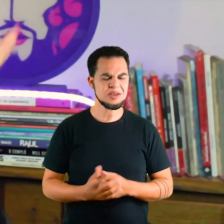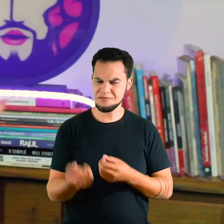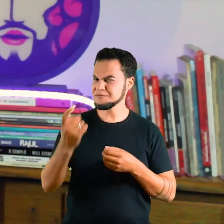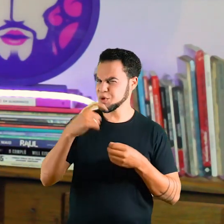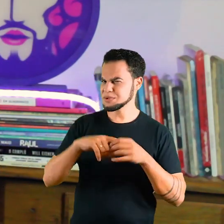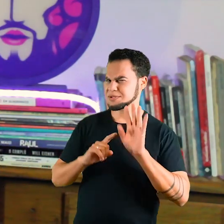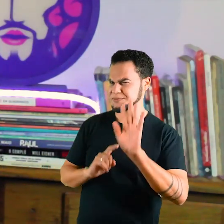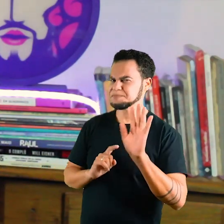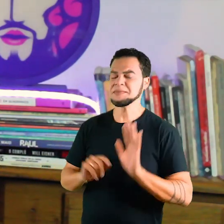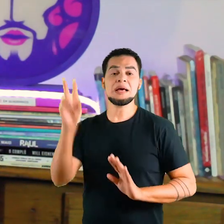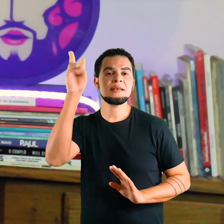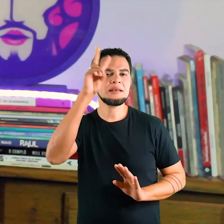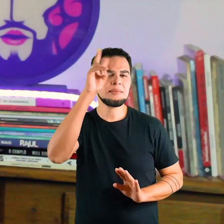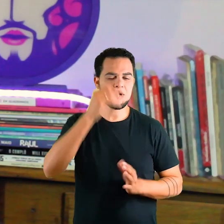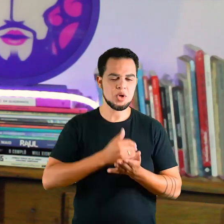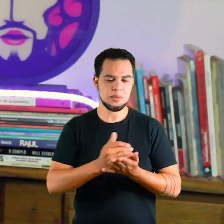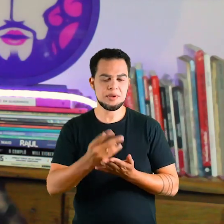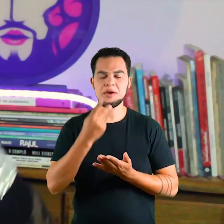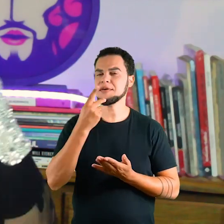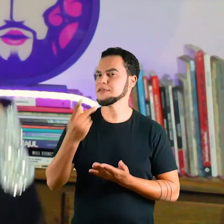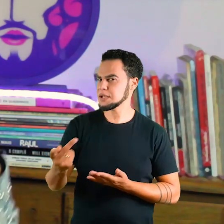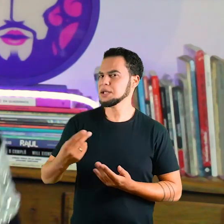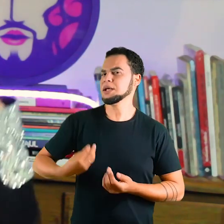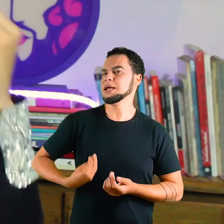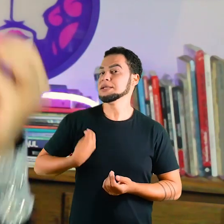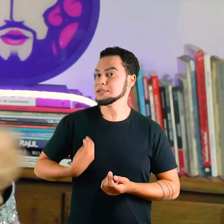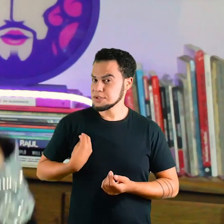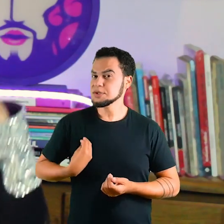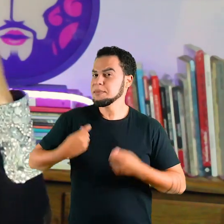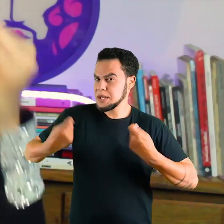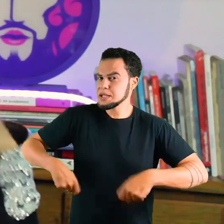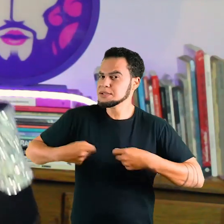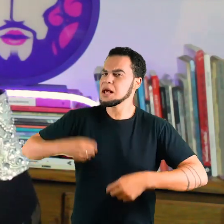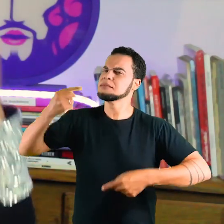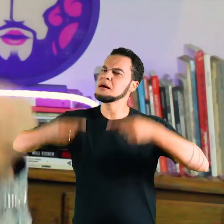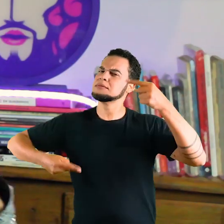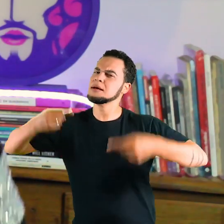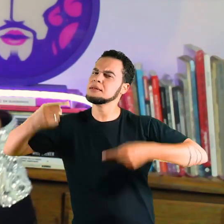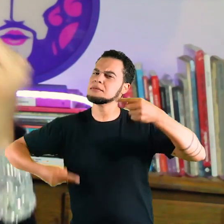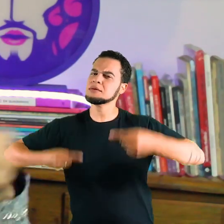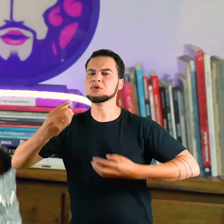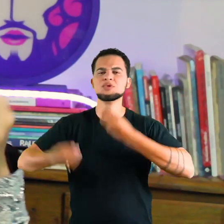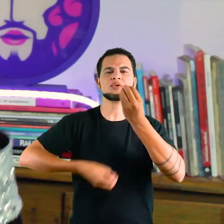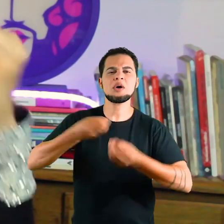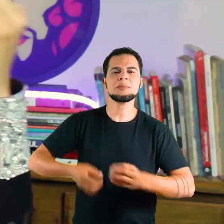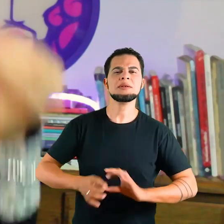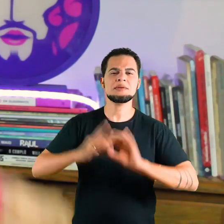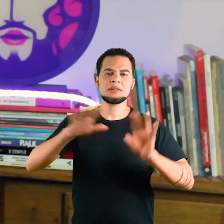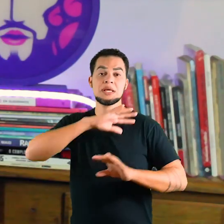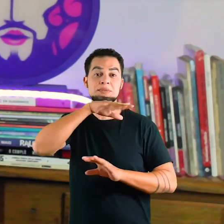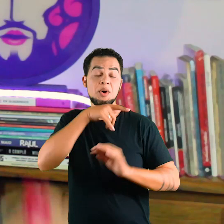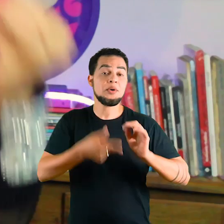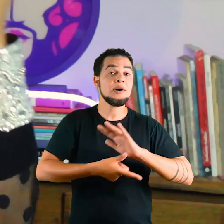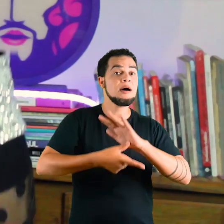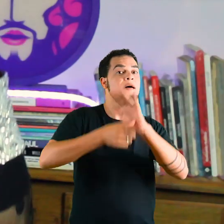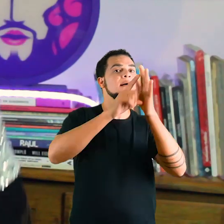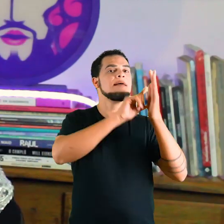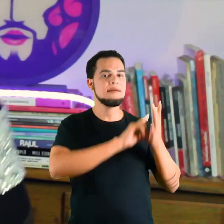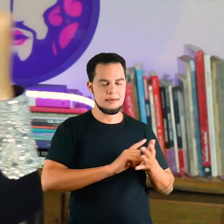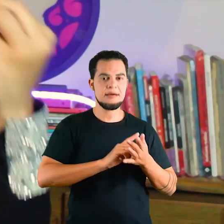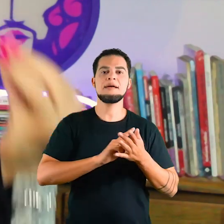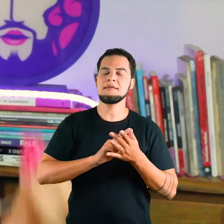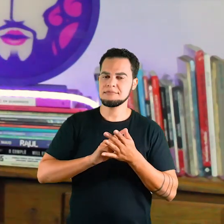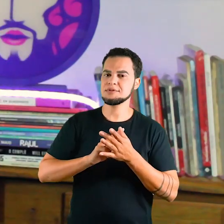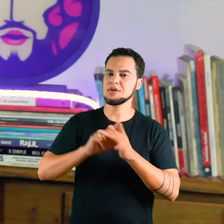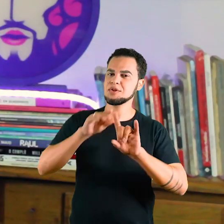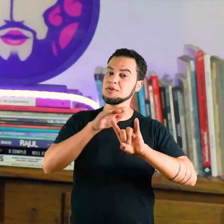figuras, lembra que lá no início eu falei sobre existir debate sobre libertação animal antes mesmo do veganismo